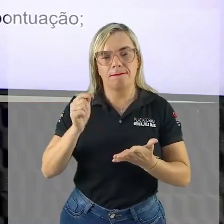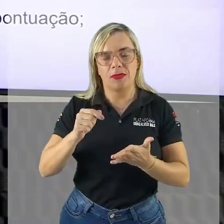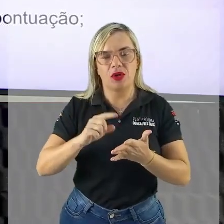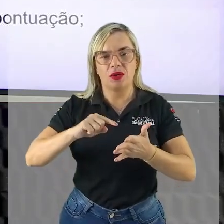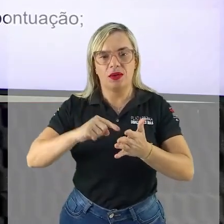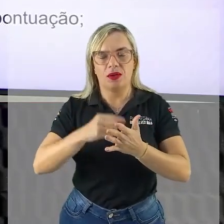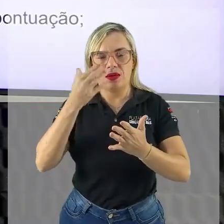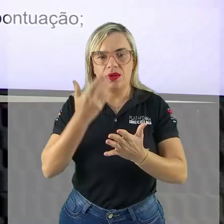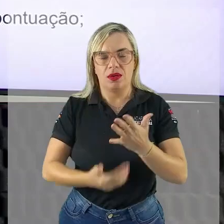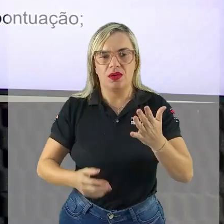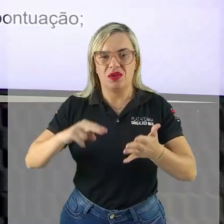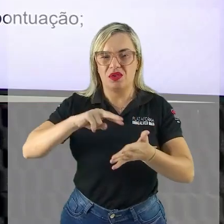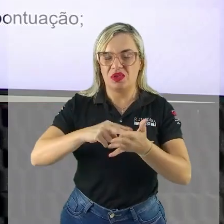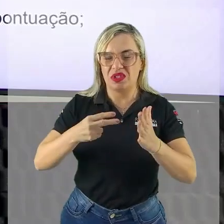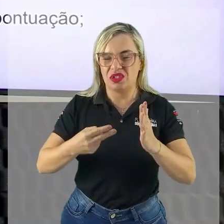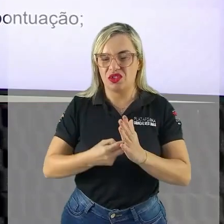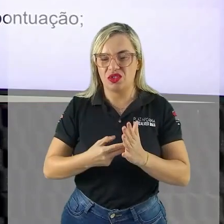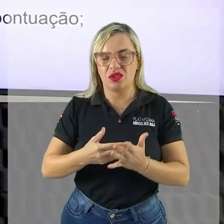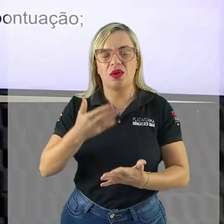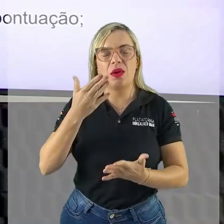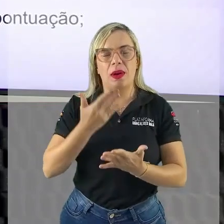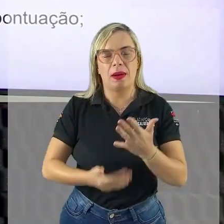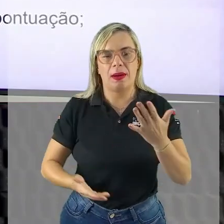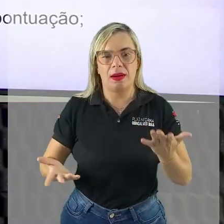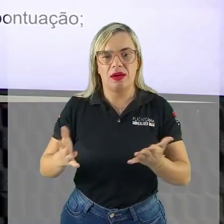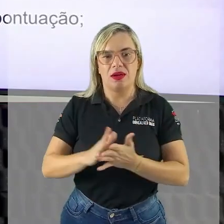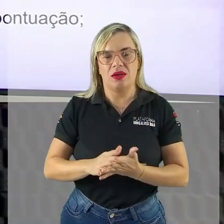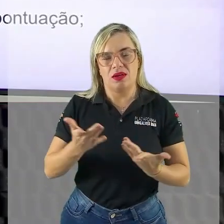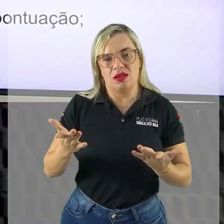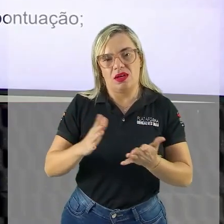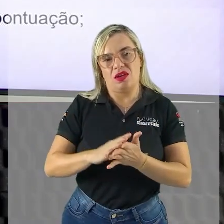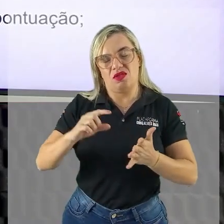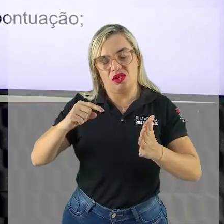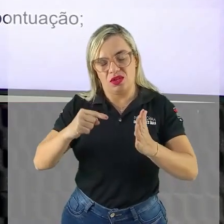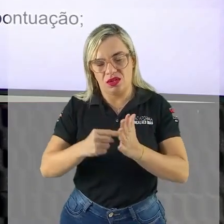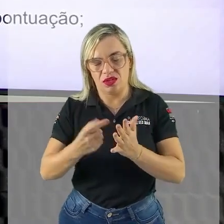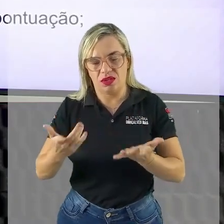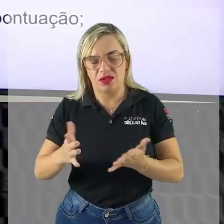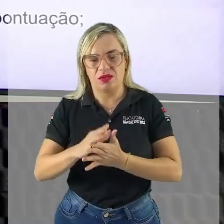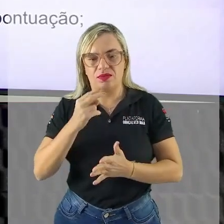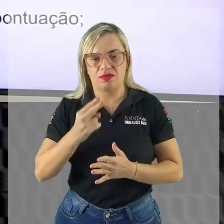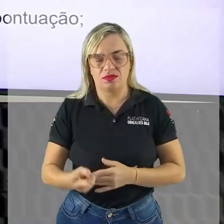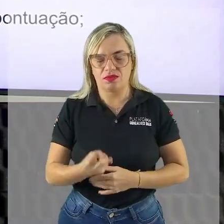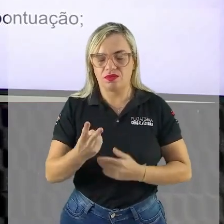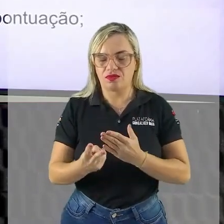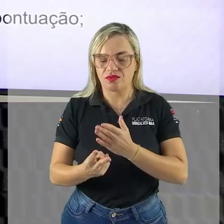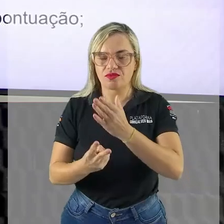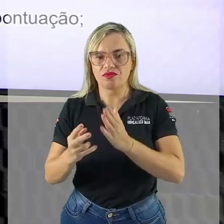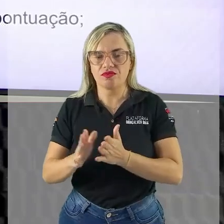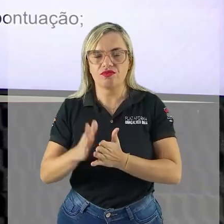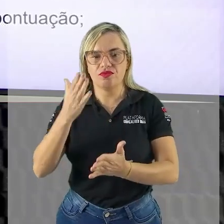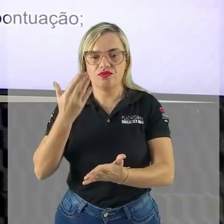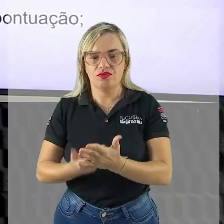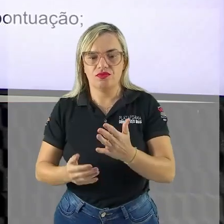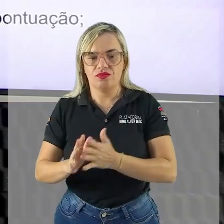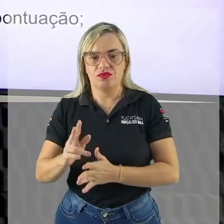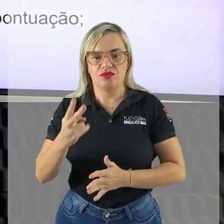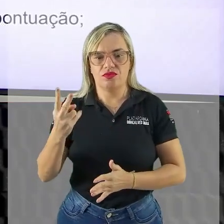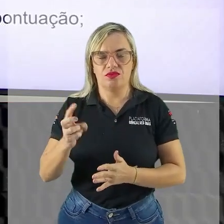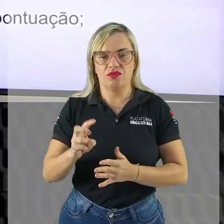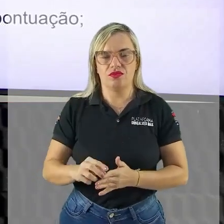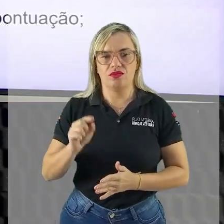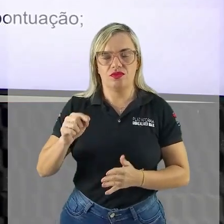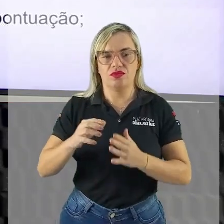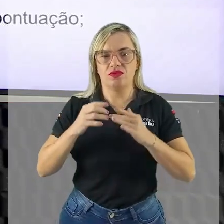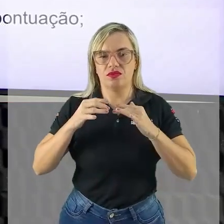de sentido do meu texto. E aí você é penalizado, que nós não queremos que aconteça, de duas maneiras, porque você perde nesse critério 2, que é